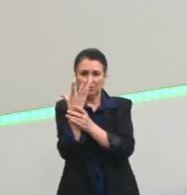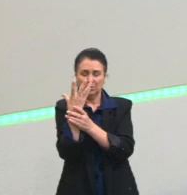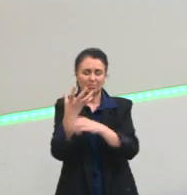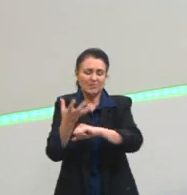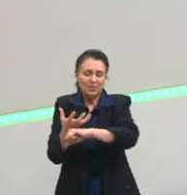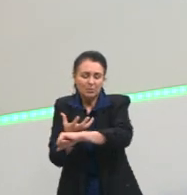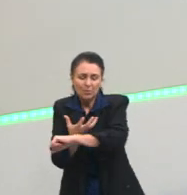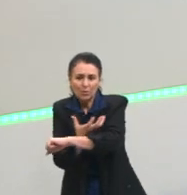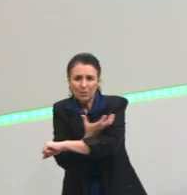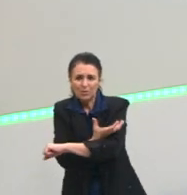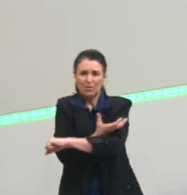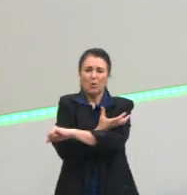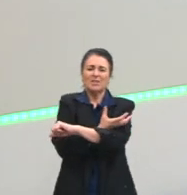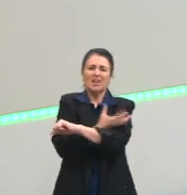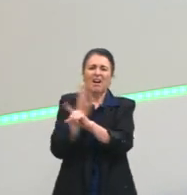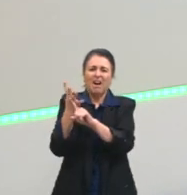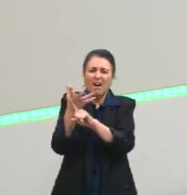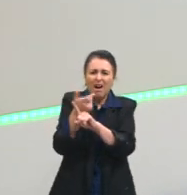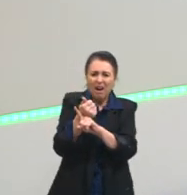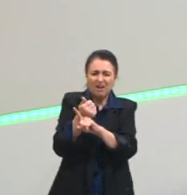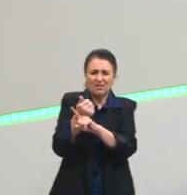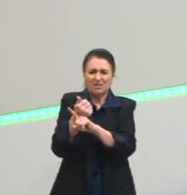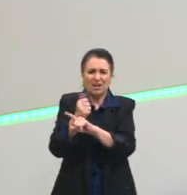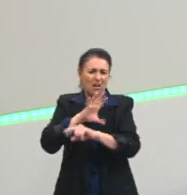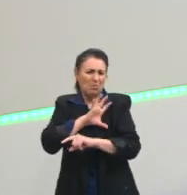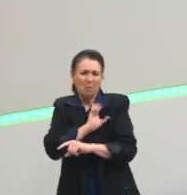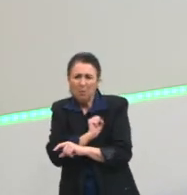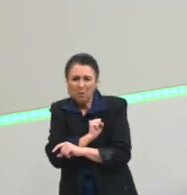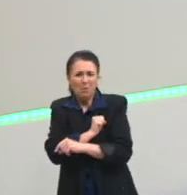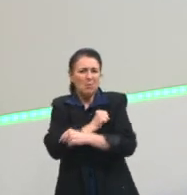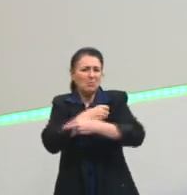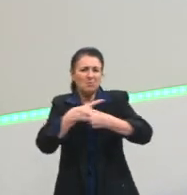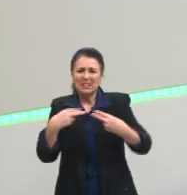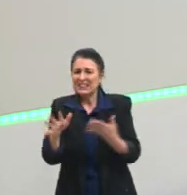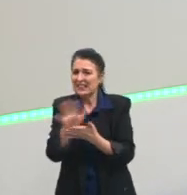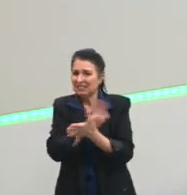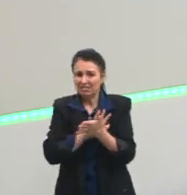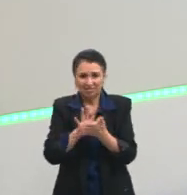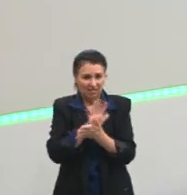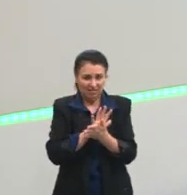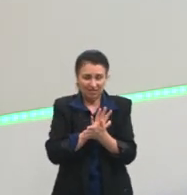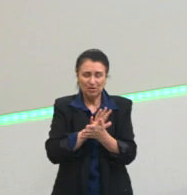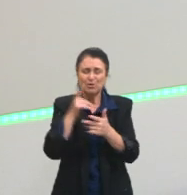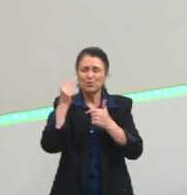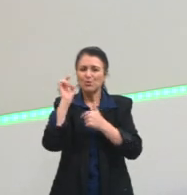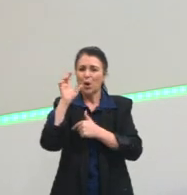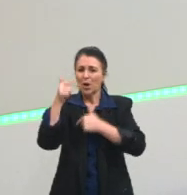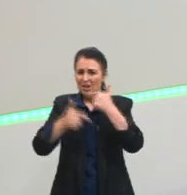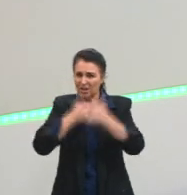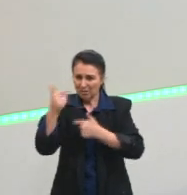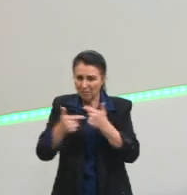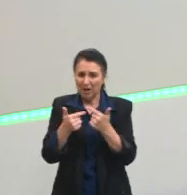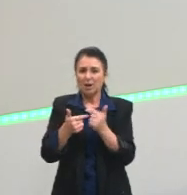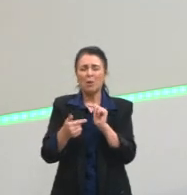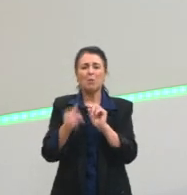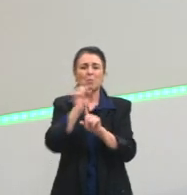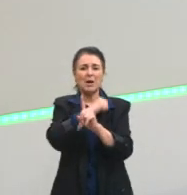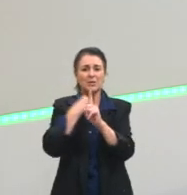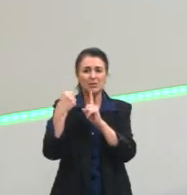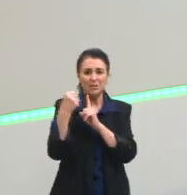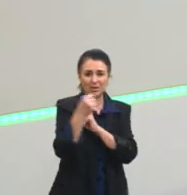emoções arco e paixões de suíço fora é por isso uma sociedade na cidade pro positiva